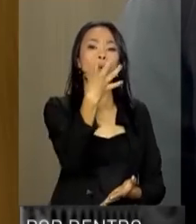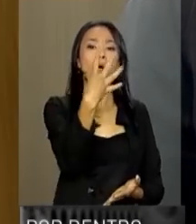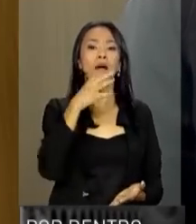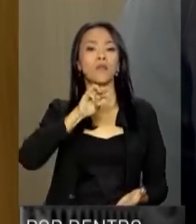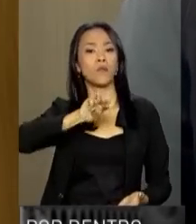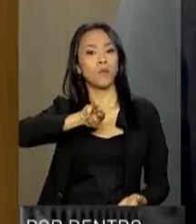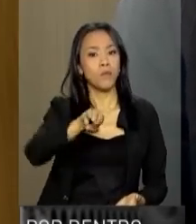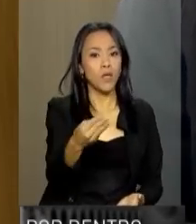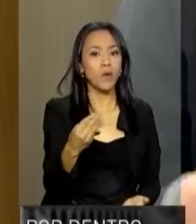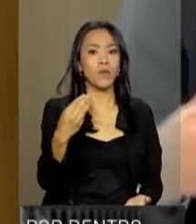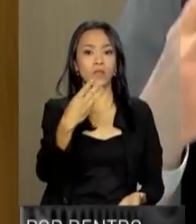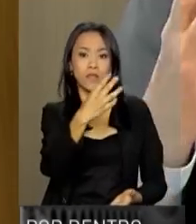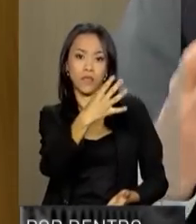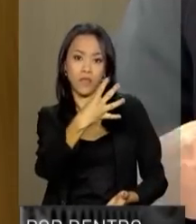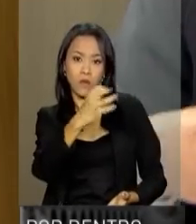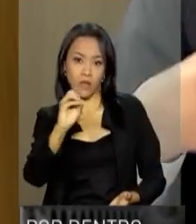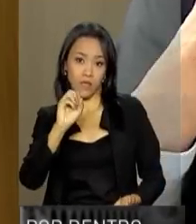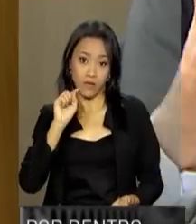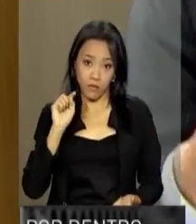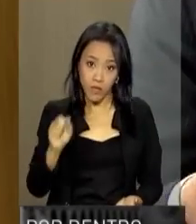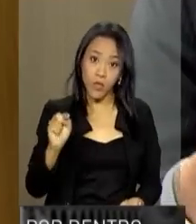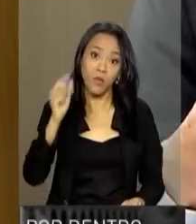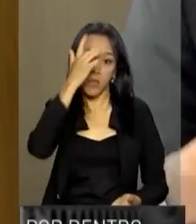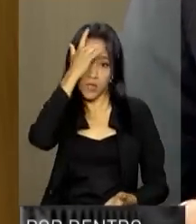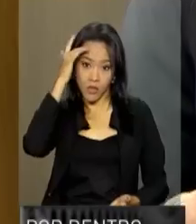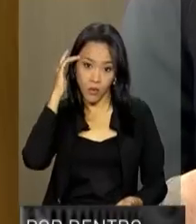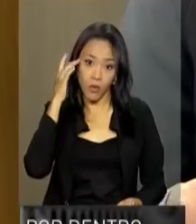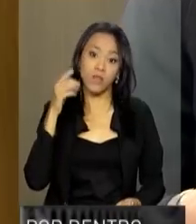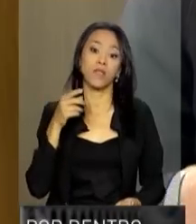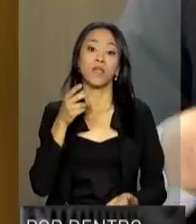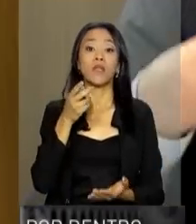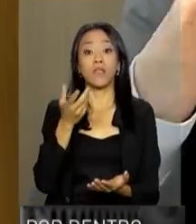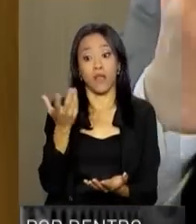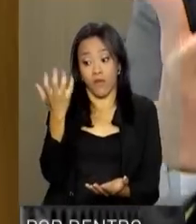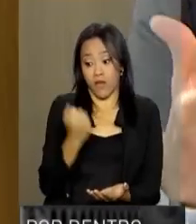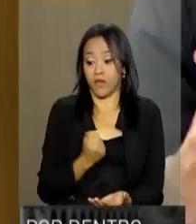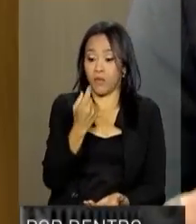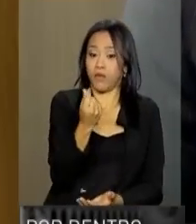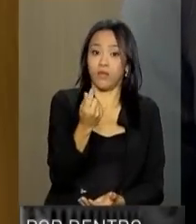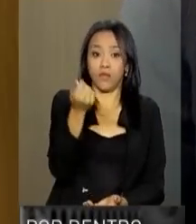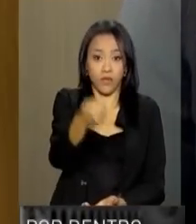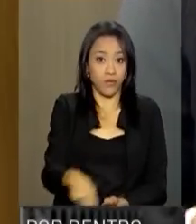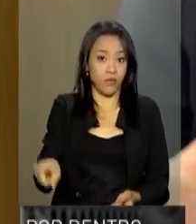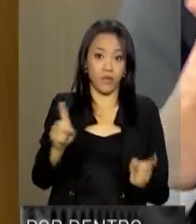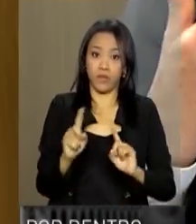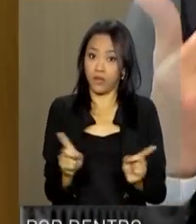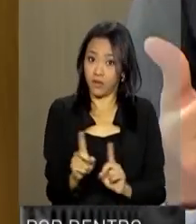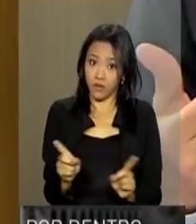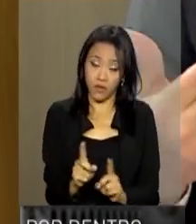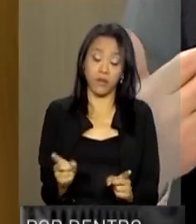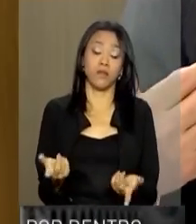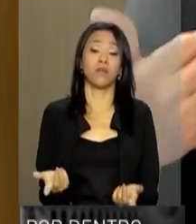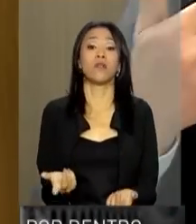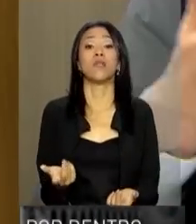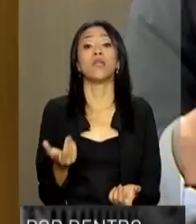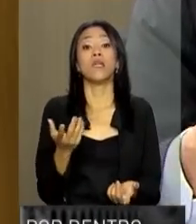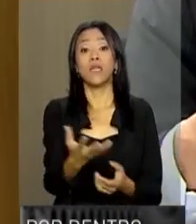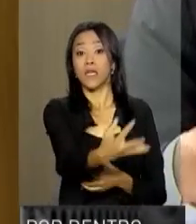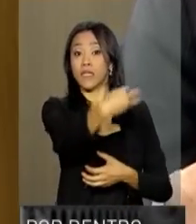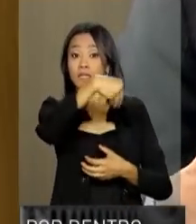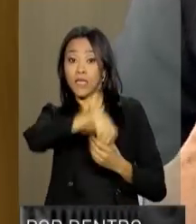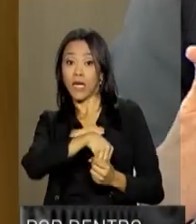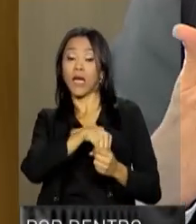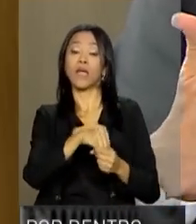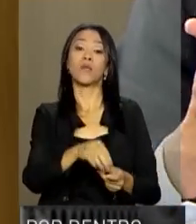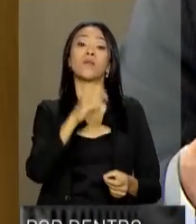do programa é que estavam ganhando sem precisar o que estavam saindo do programa e entraram três milhões